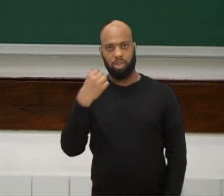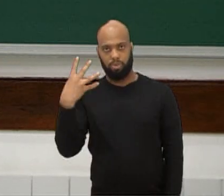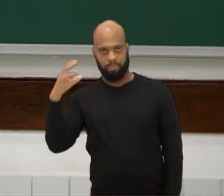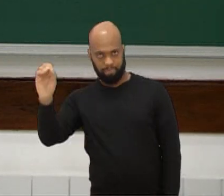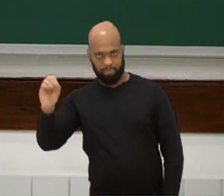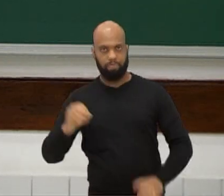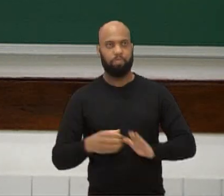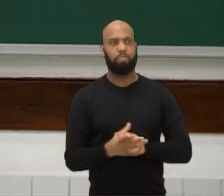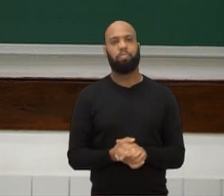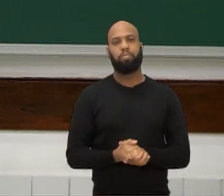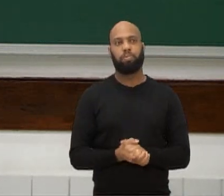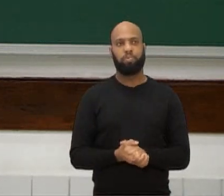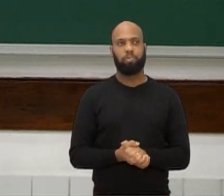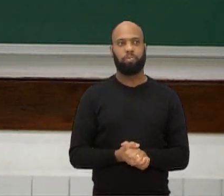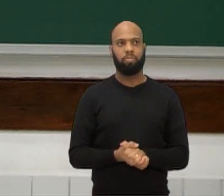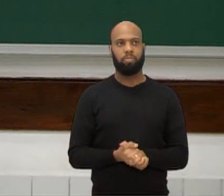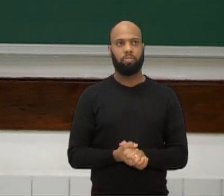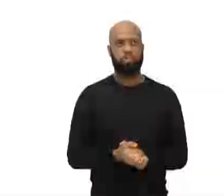1840.